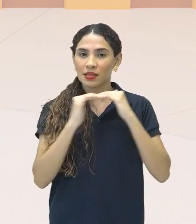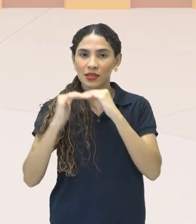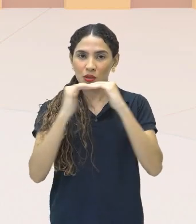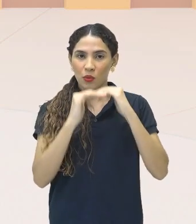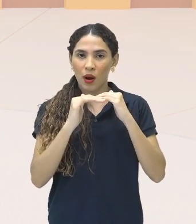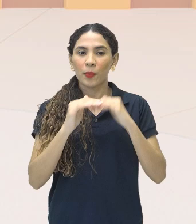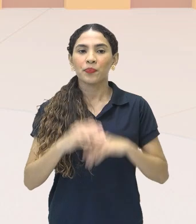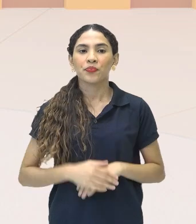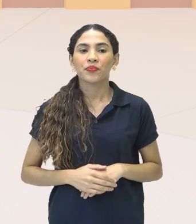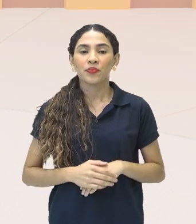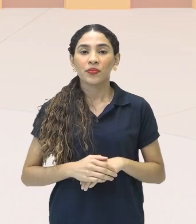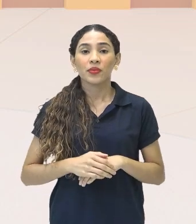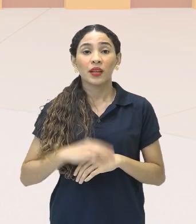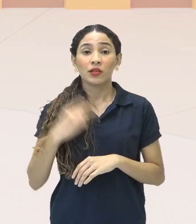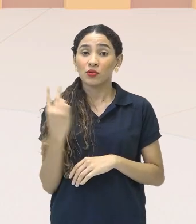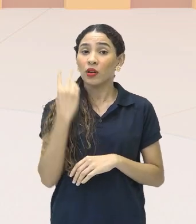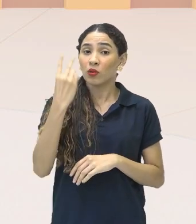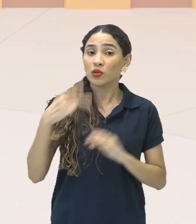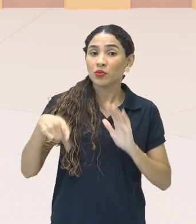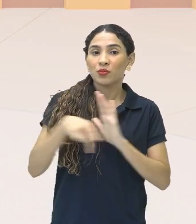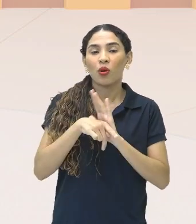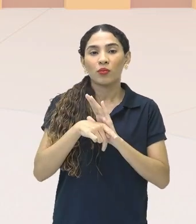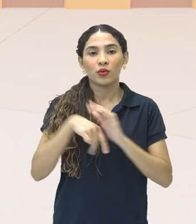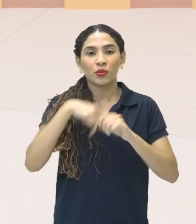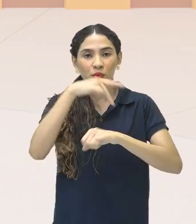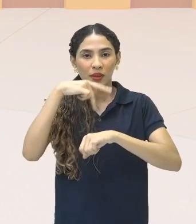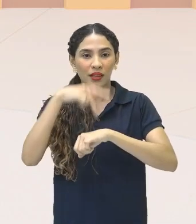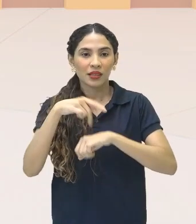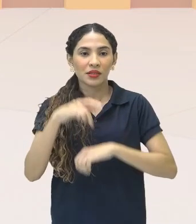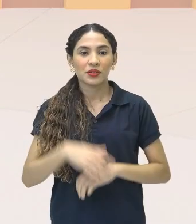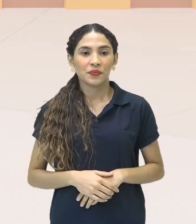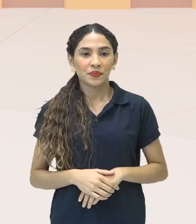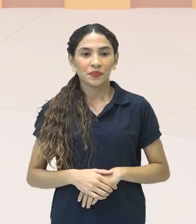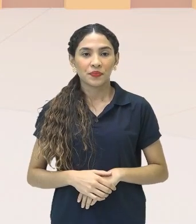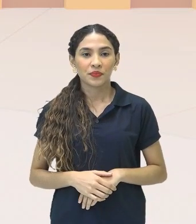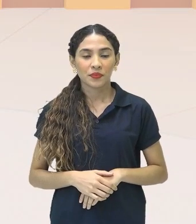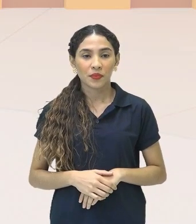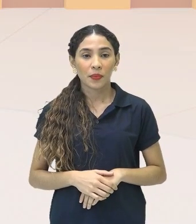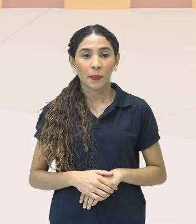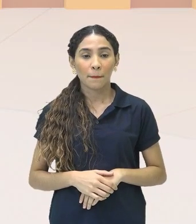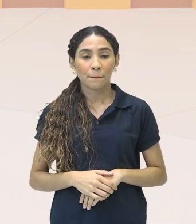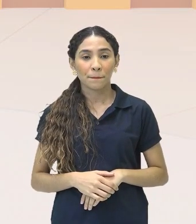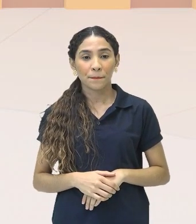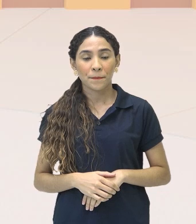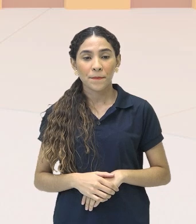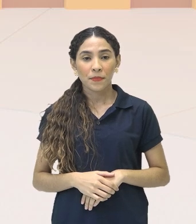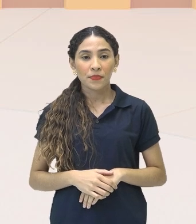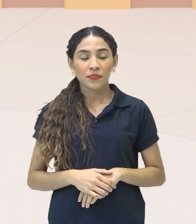igualitária das riquezas do país. Continuando também,